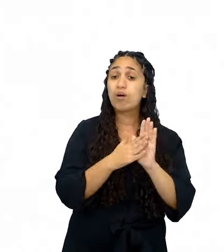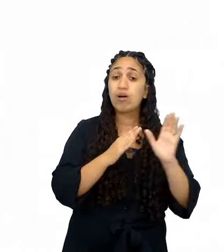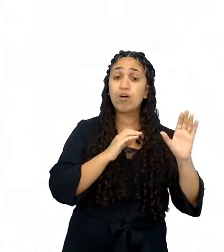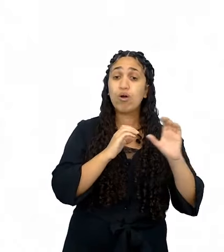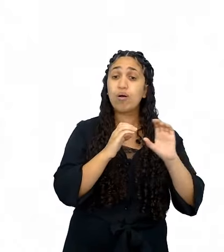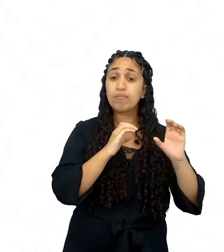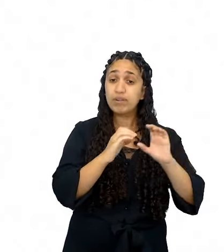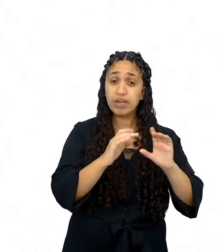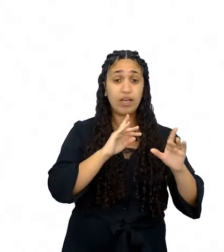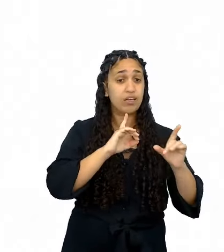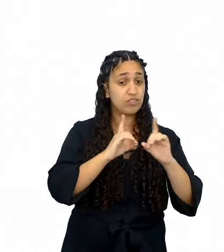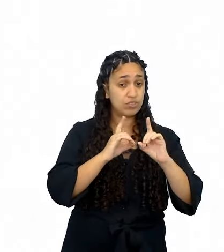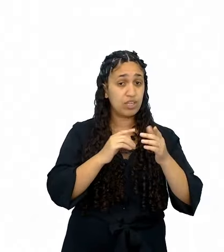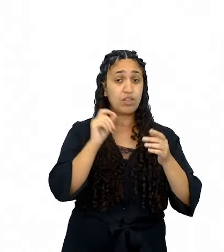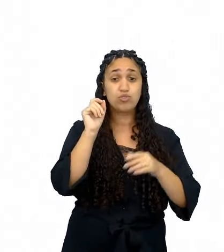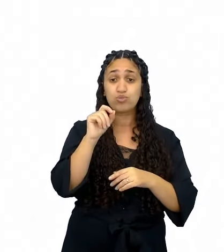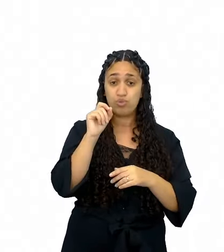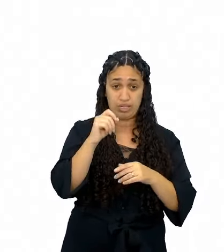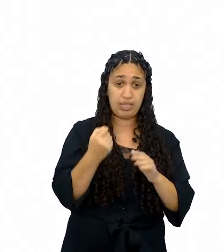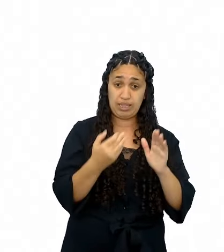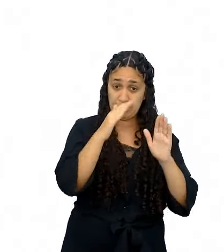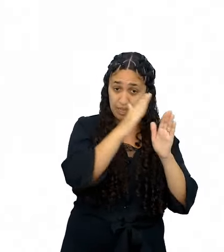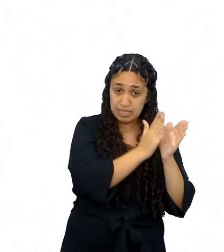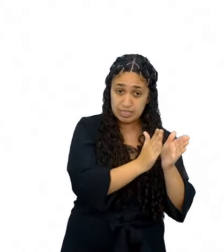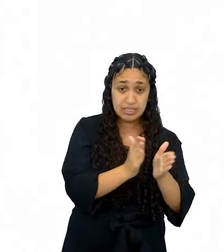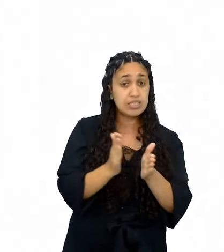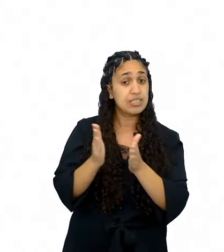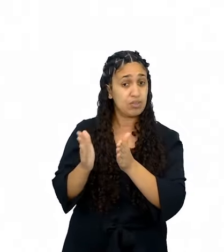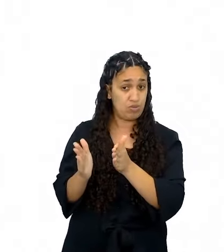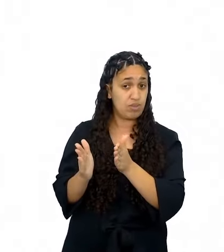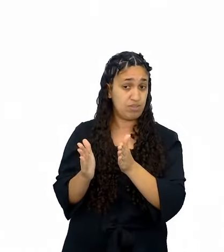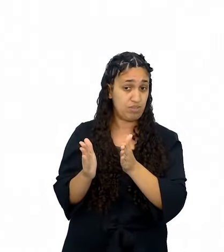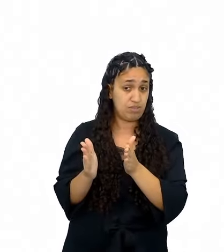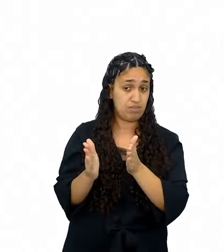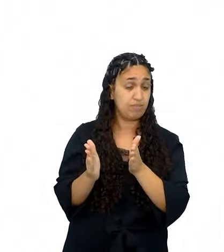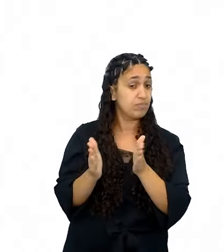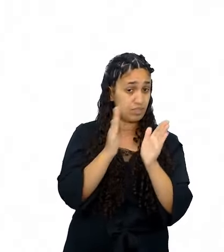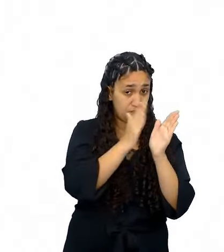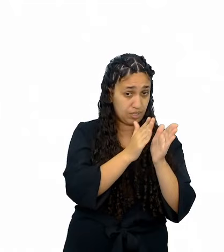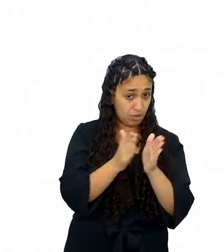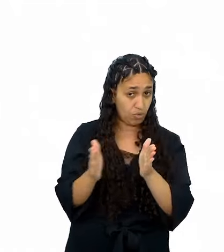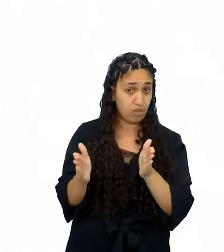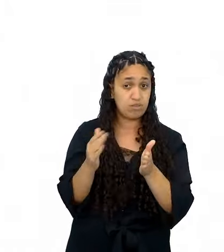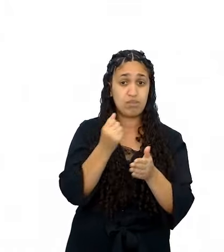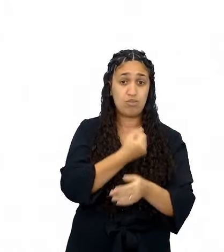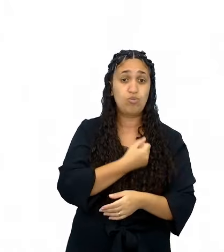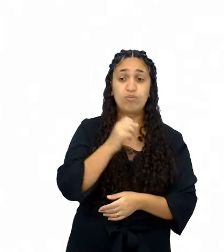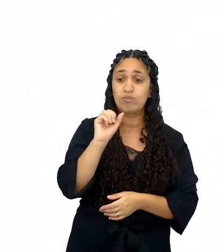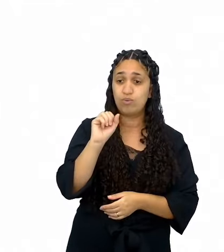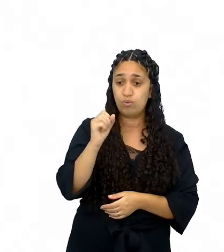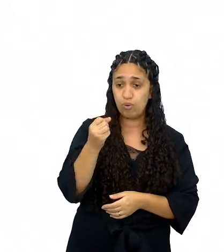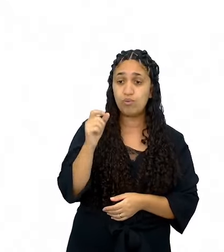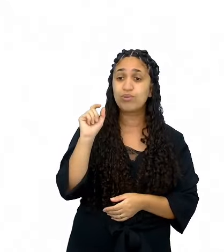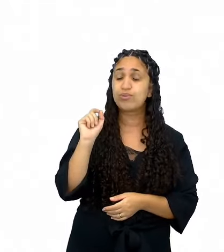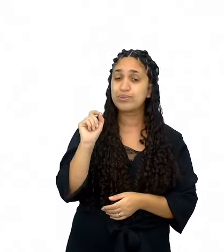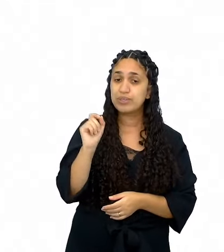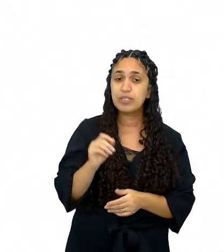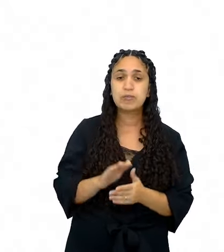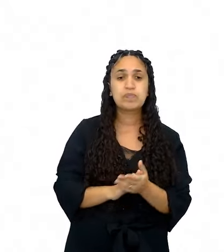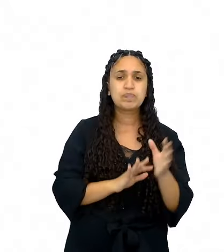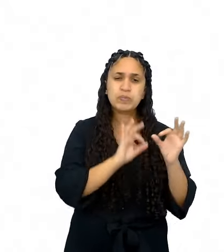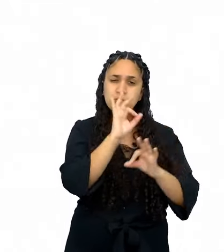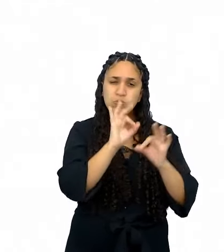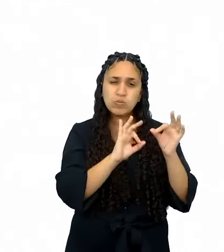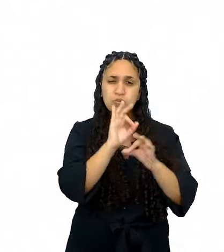8, é produzir resumos de texto de divulgação científica para subsidiar